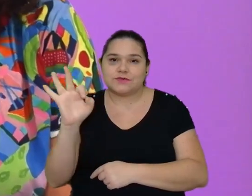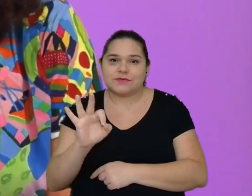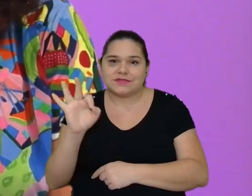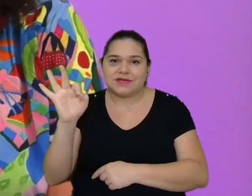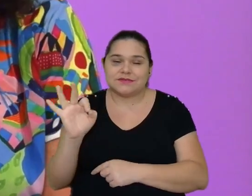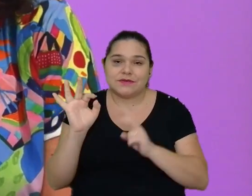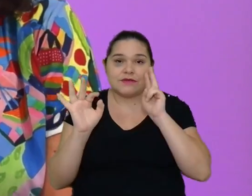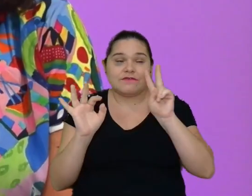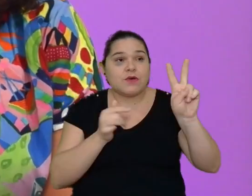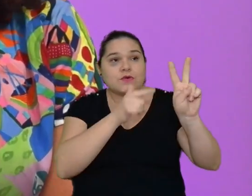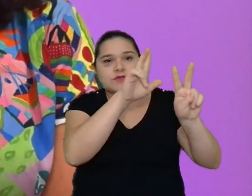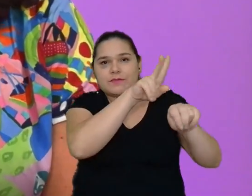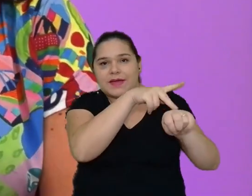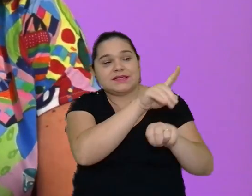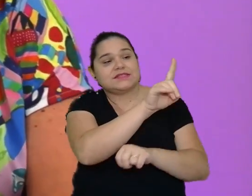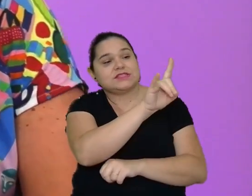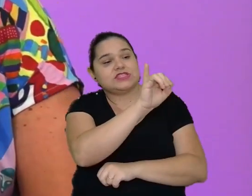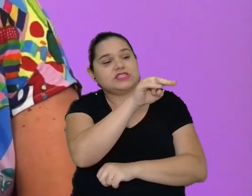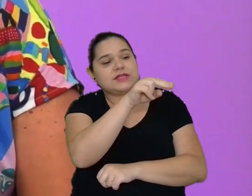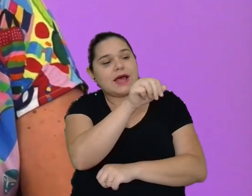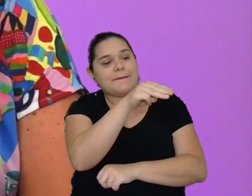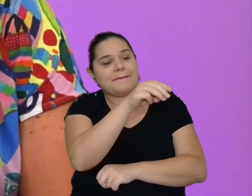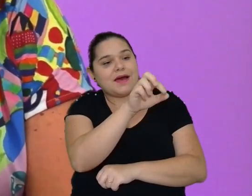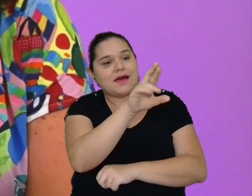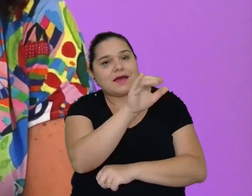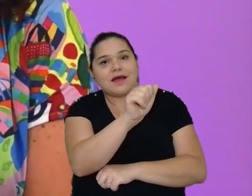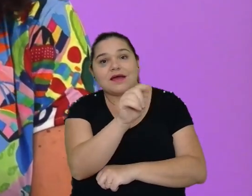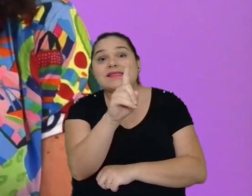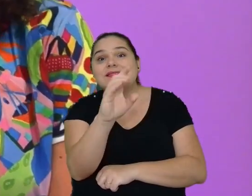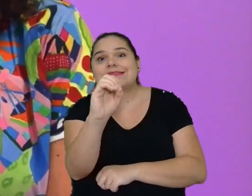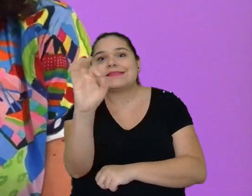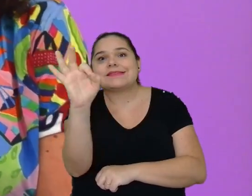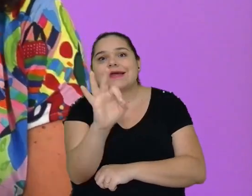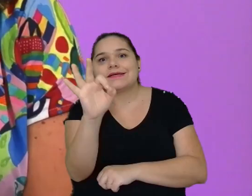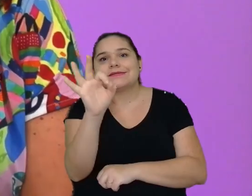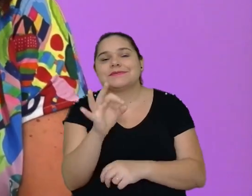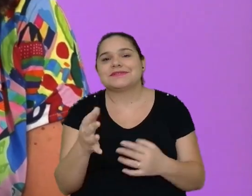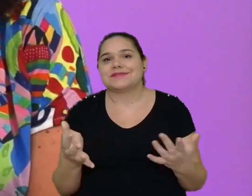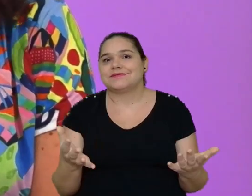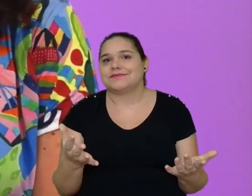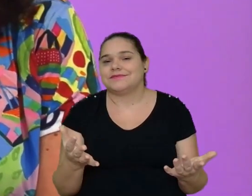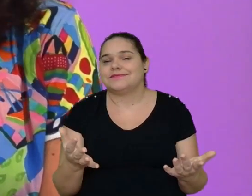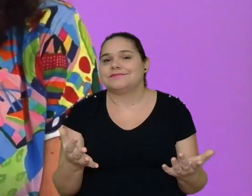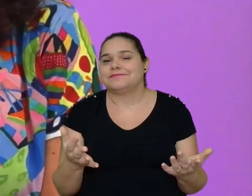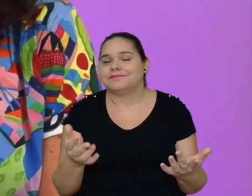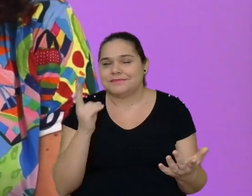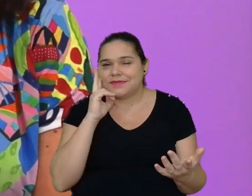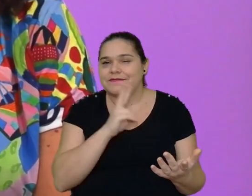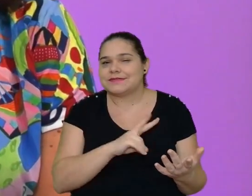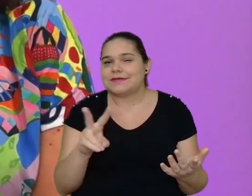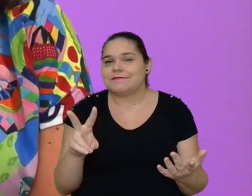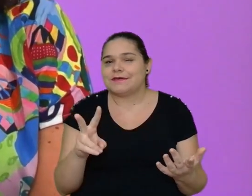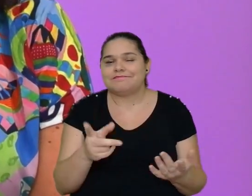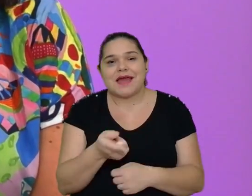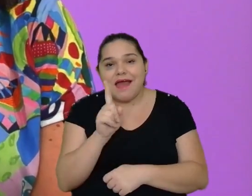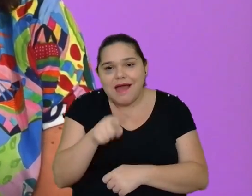quase 10%. Então, bom, só juntando mais alguns dados. Então, definitivamente é pouco. E é uma